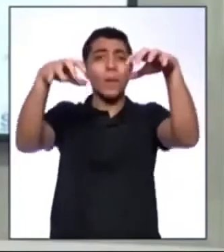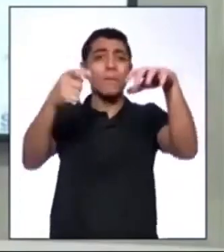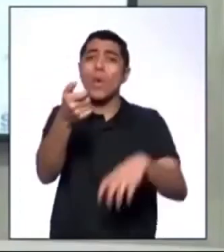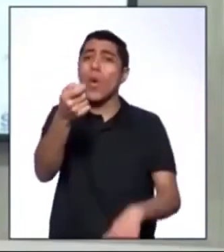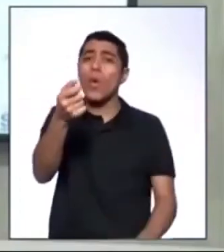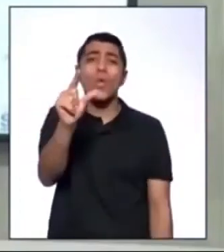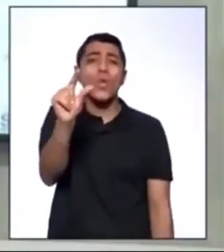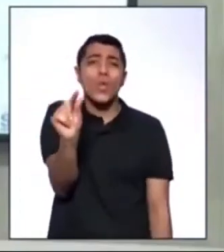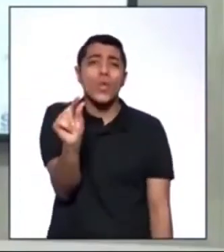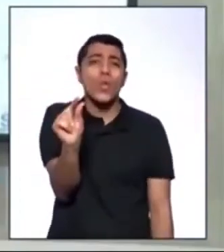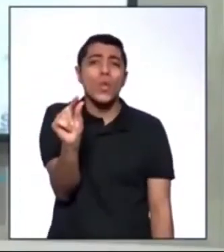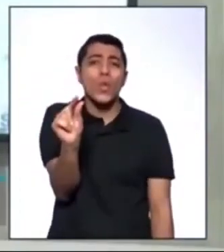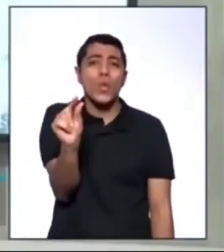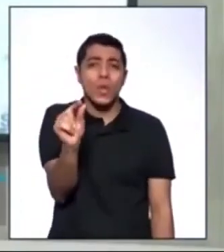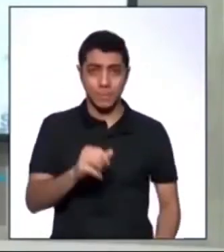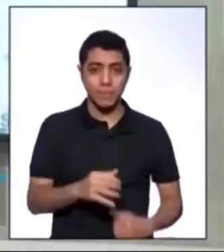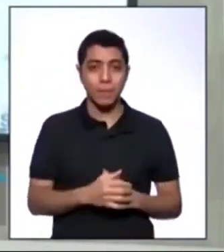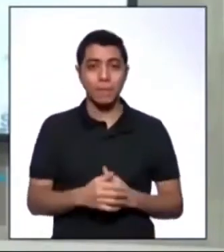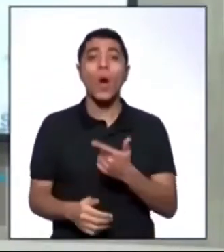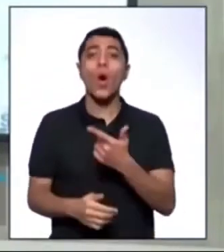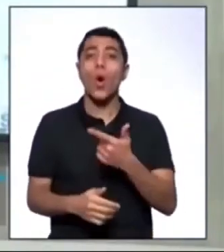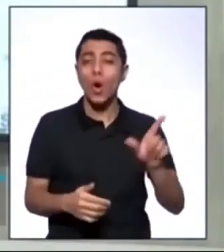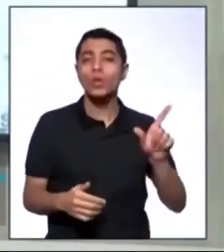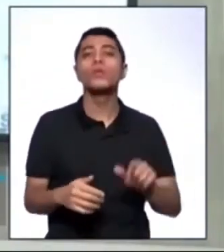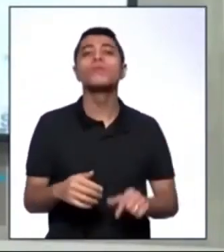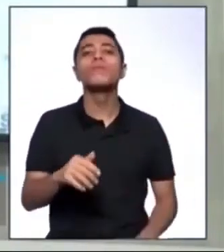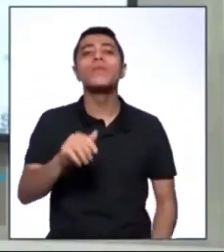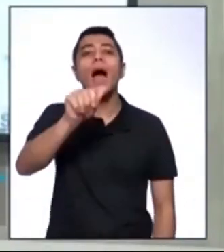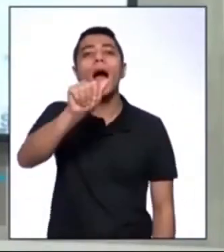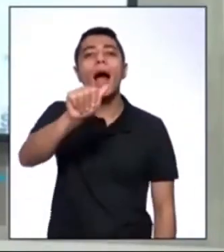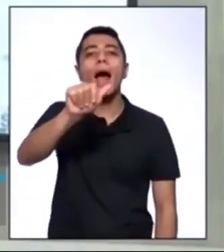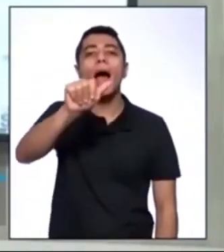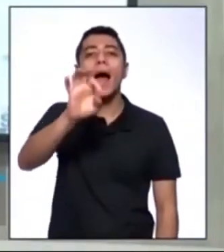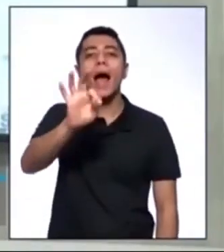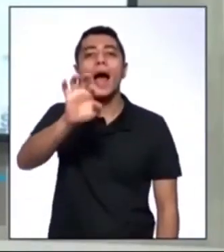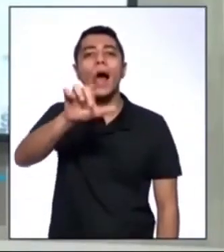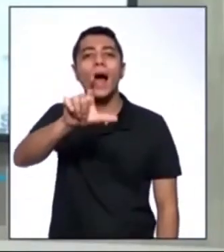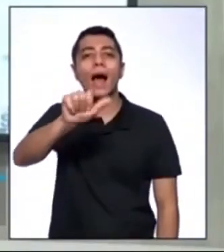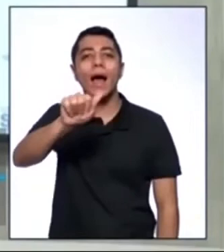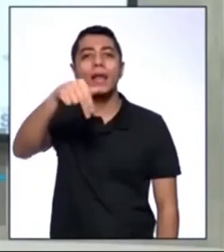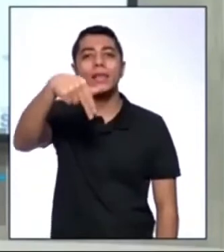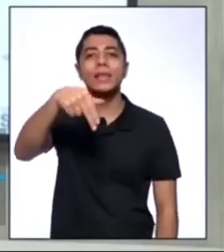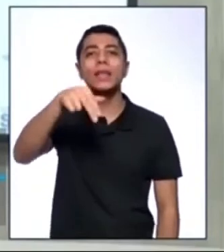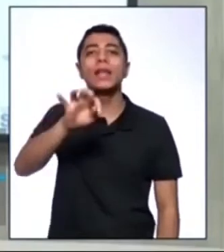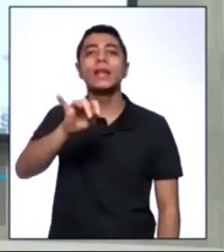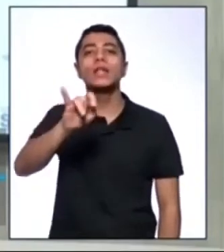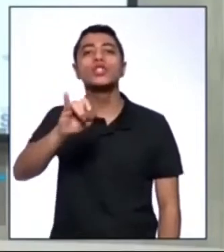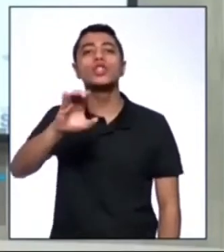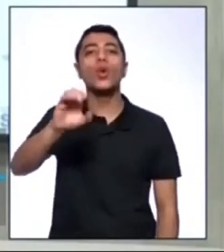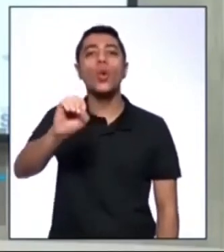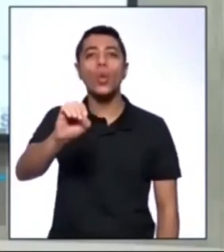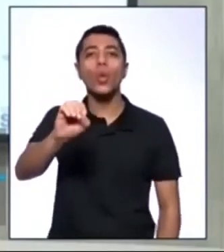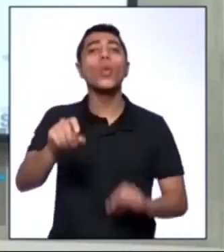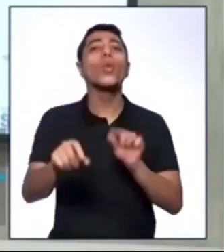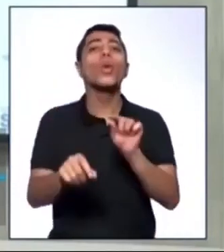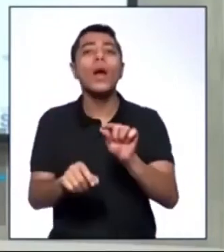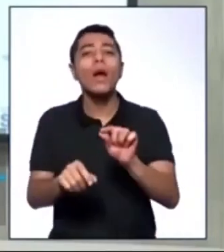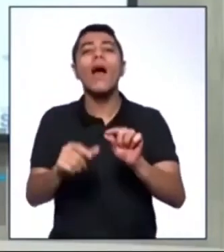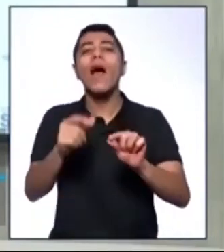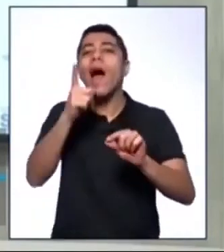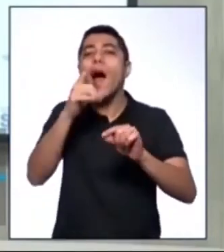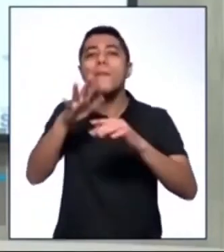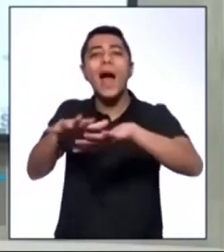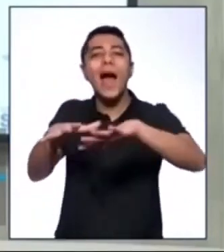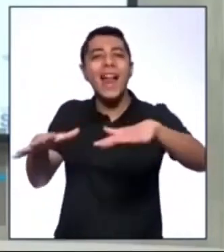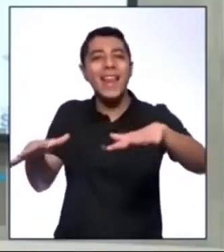tropical atlântico, nesse caso, galera, seria o clima tropical da fachada do Oceano Atlântico, que tem o que, galera?